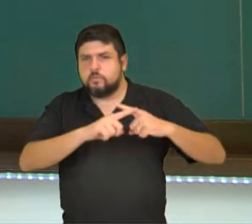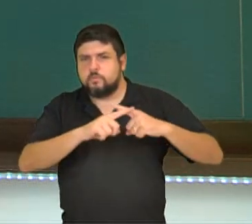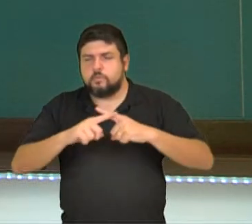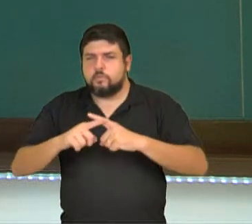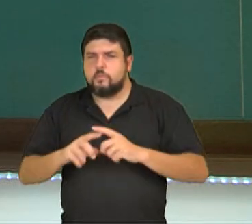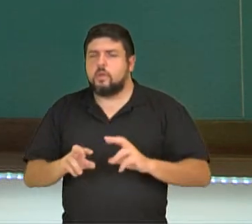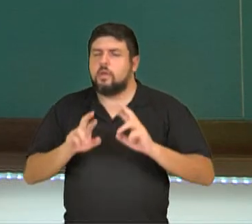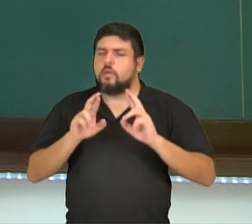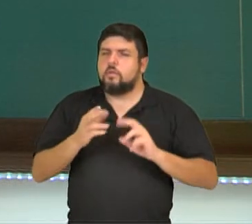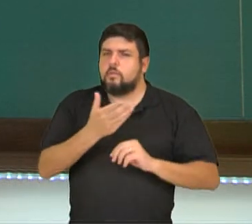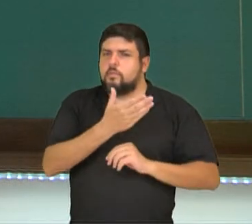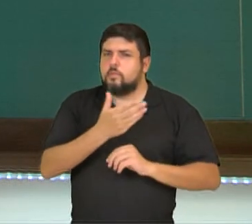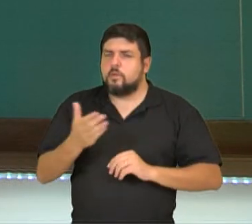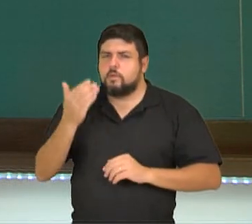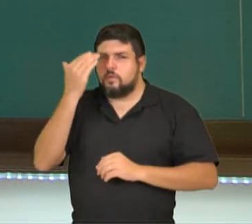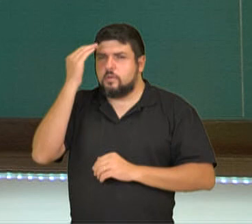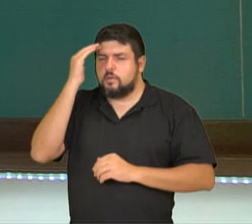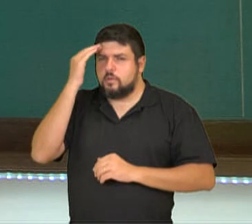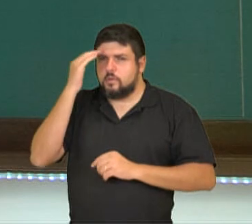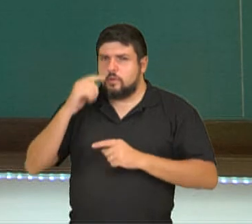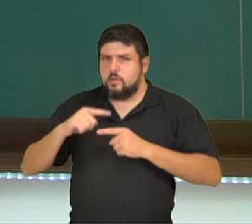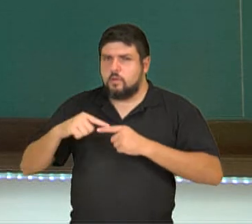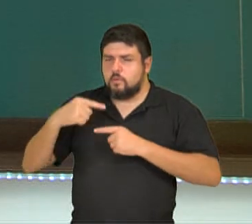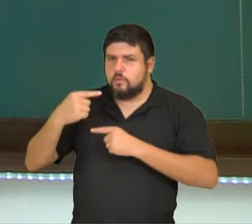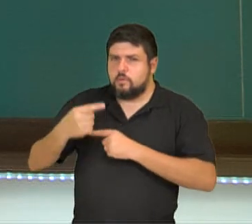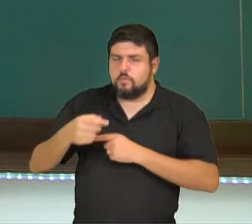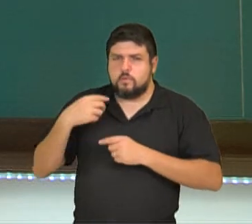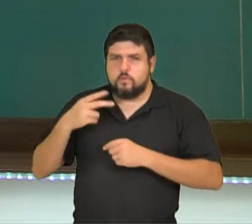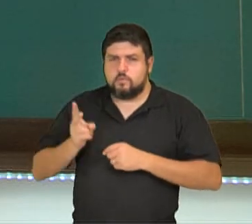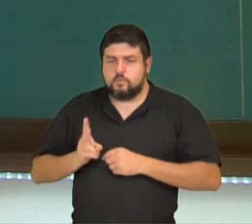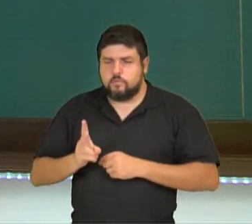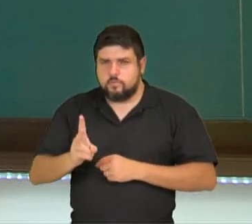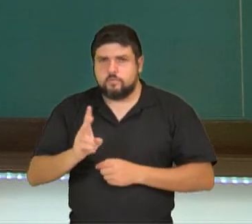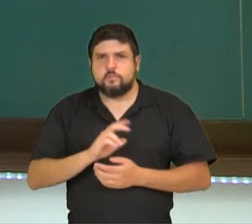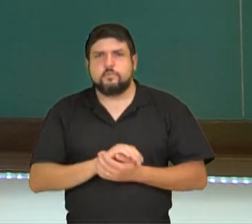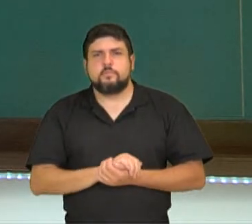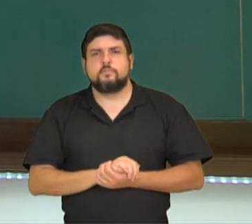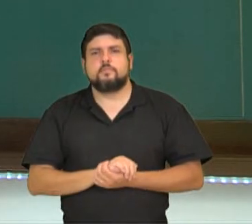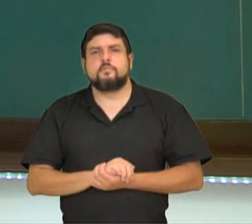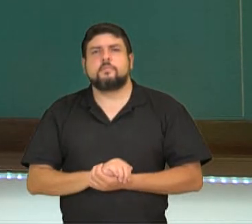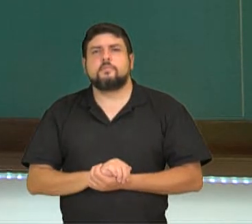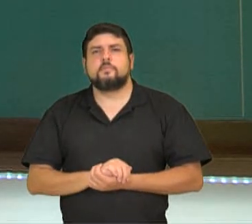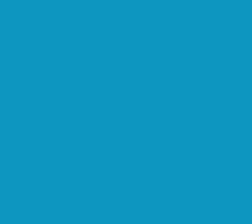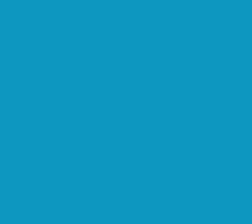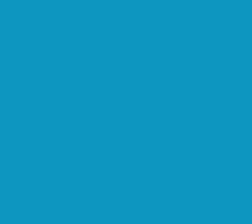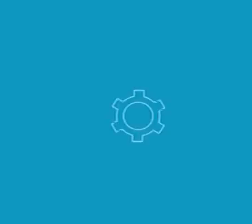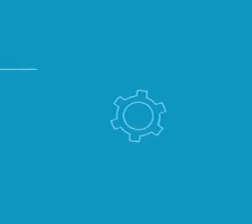vocês tenham entendido e na próxima aula a gente trabalha mais um pouco, ok? Até breve!